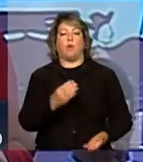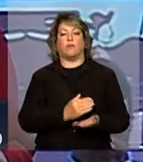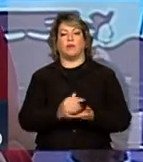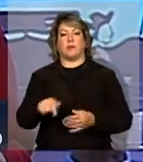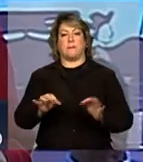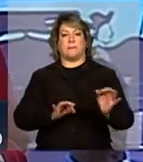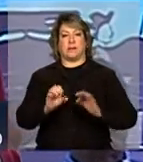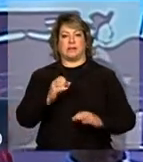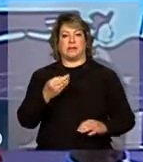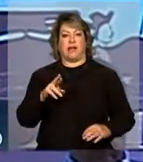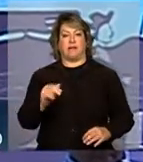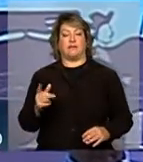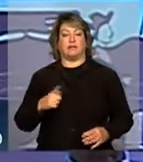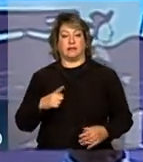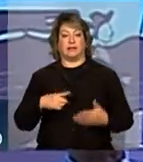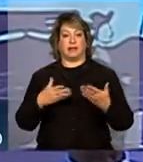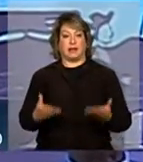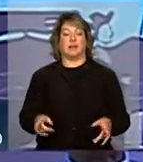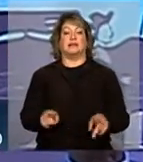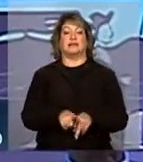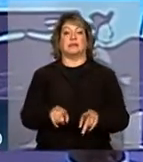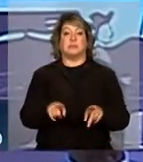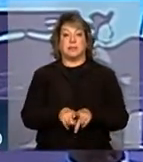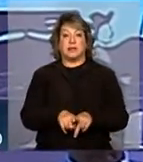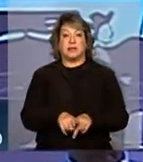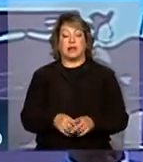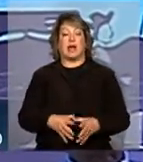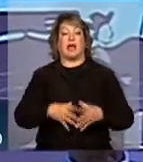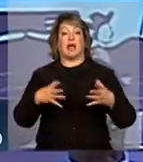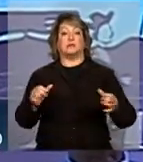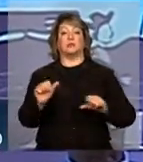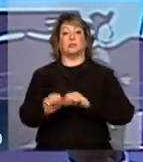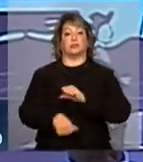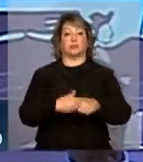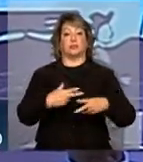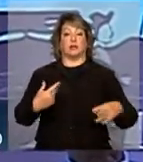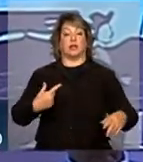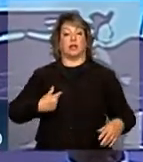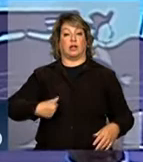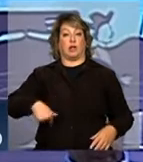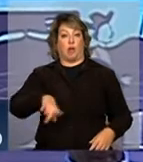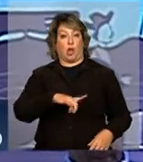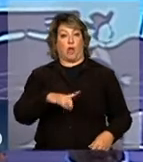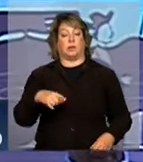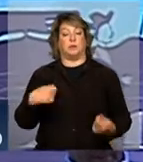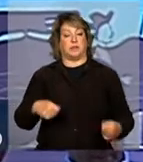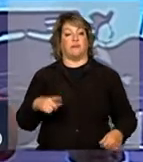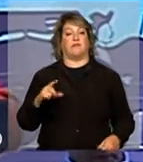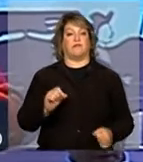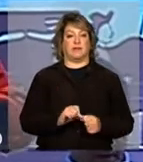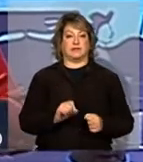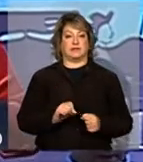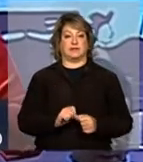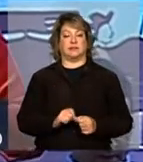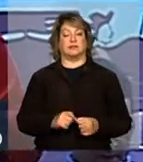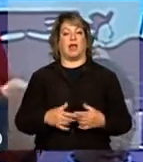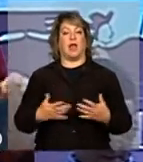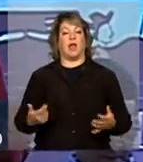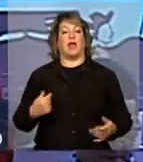traz e para as grandes mudanças que o nosso país tem de fazer. E aí eu